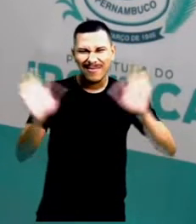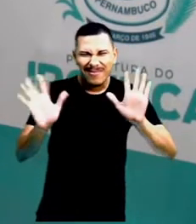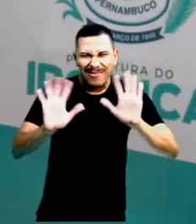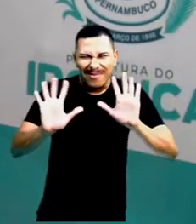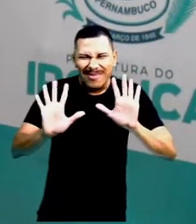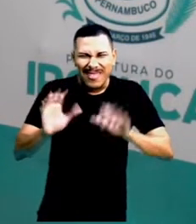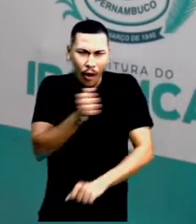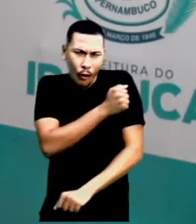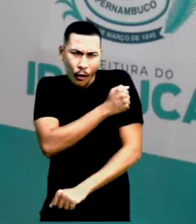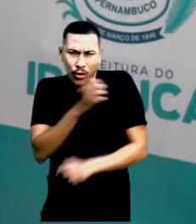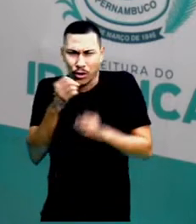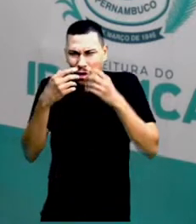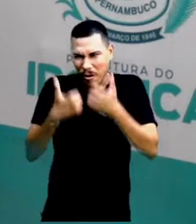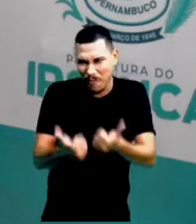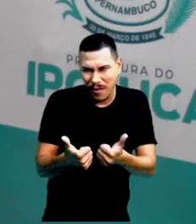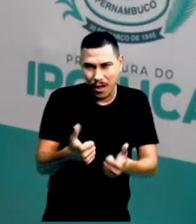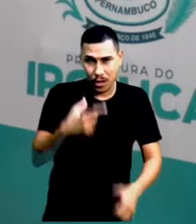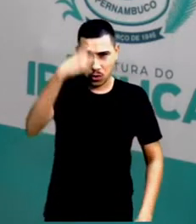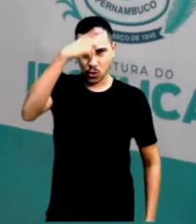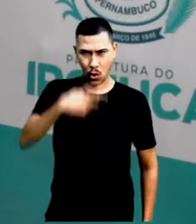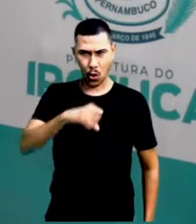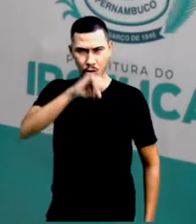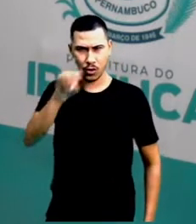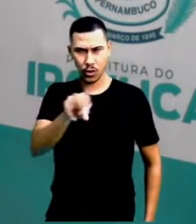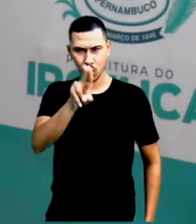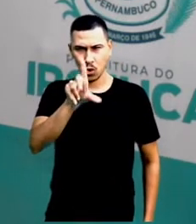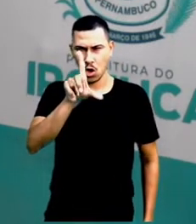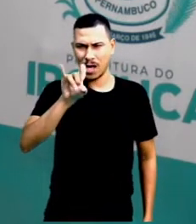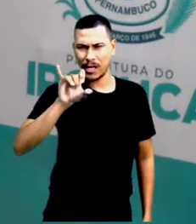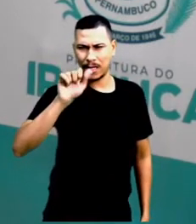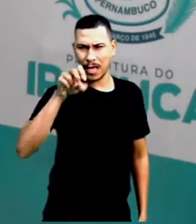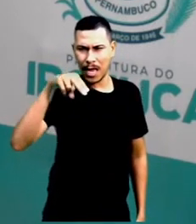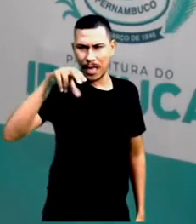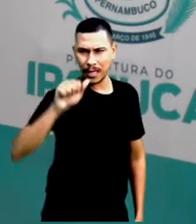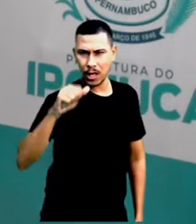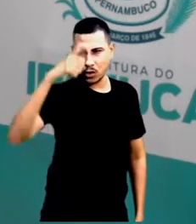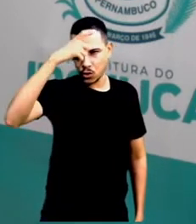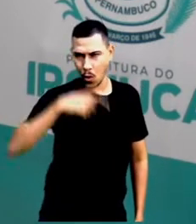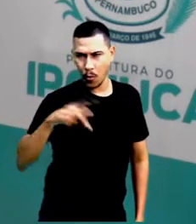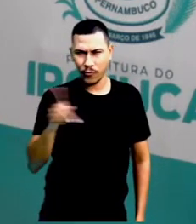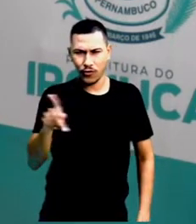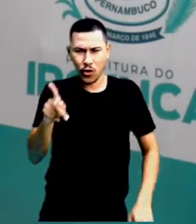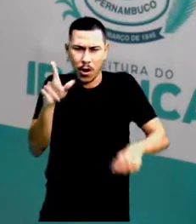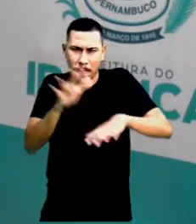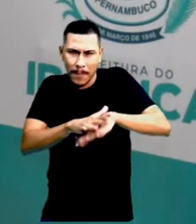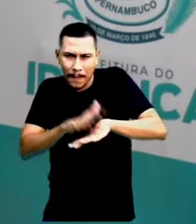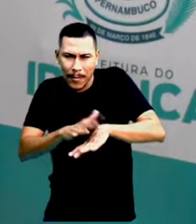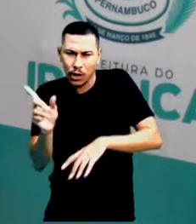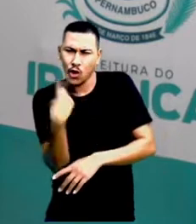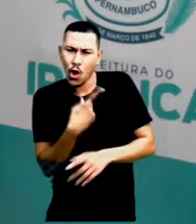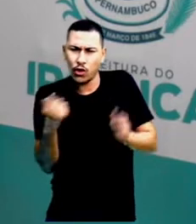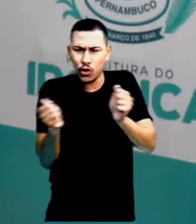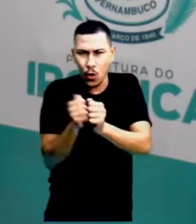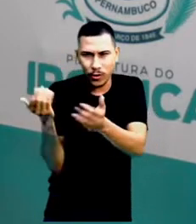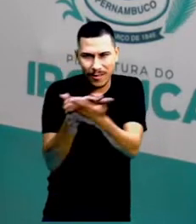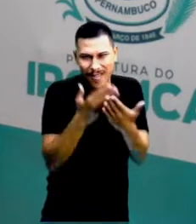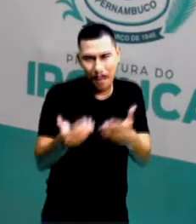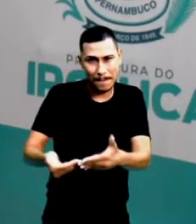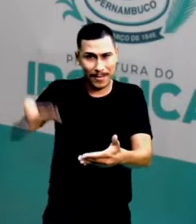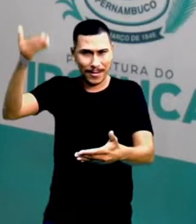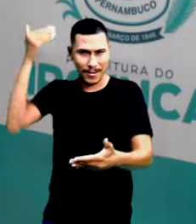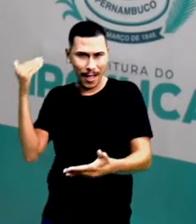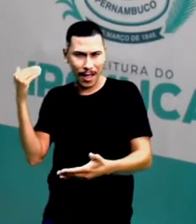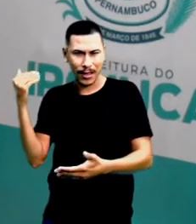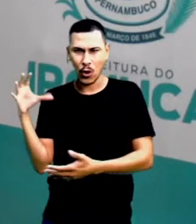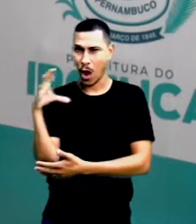Olá, alunos! Sou Juliana Arcangeli, professora de matemática, e estive com vocês na última aula.